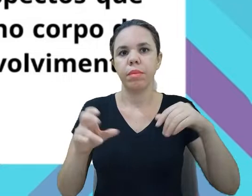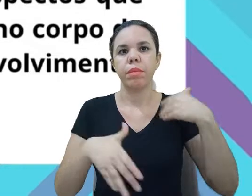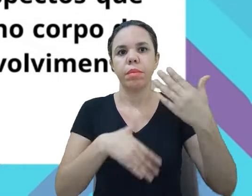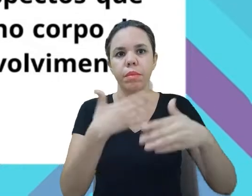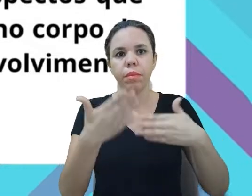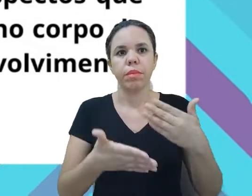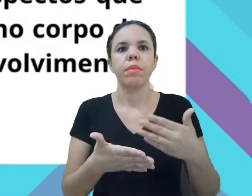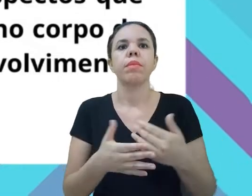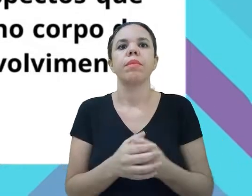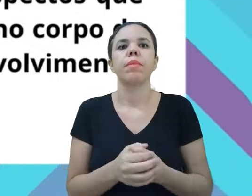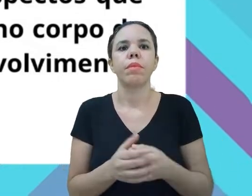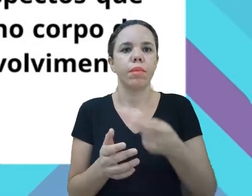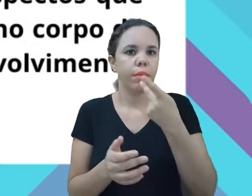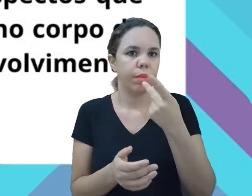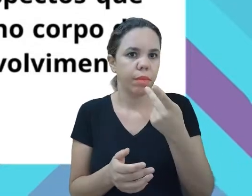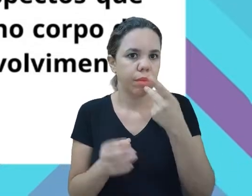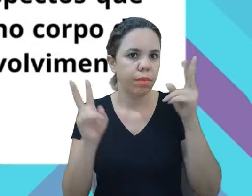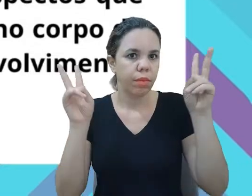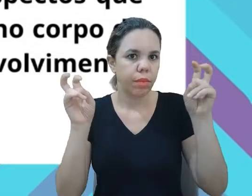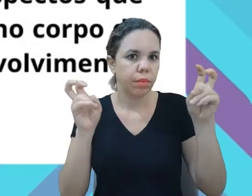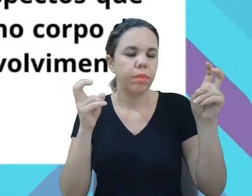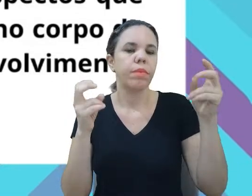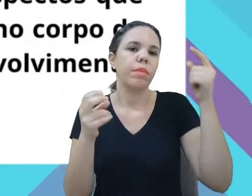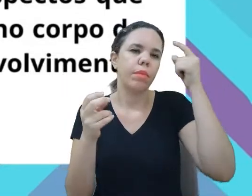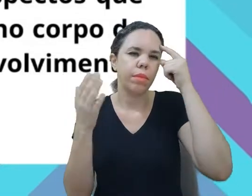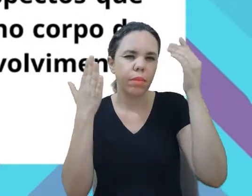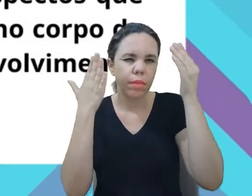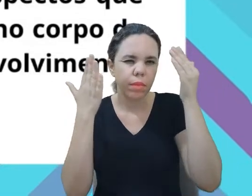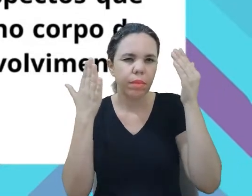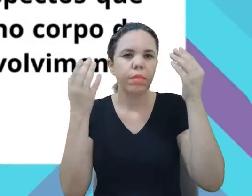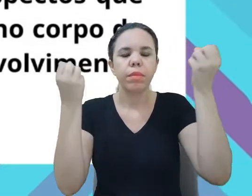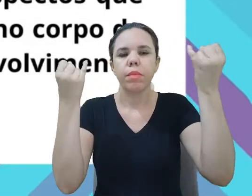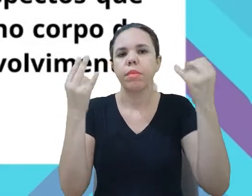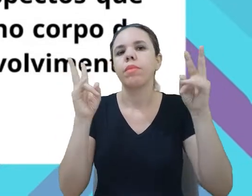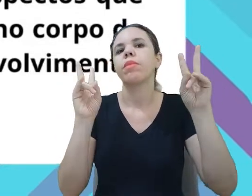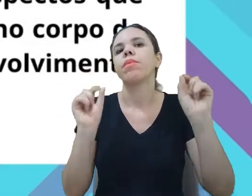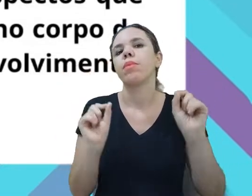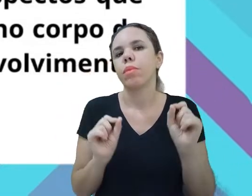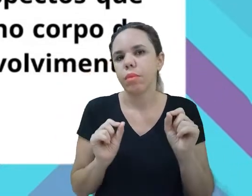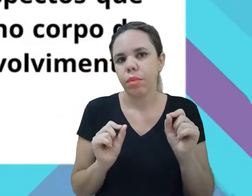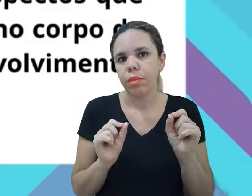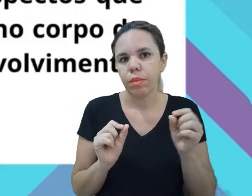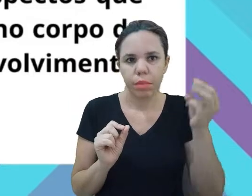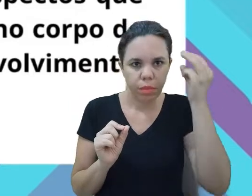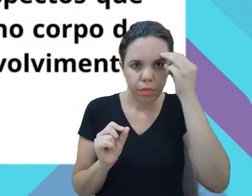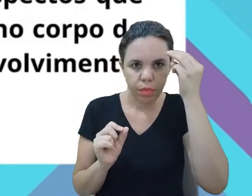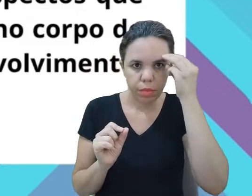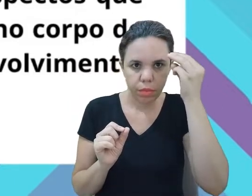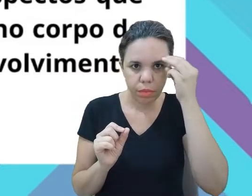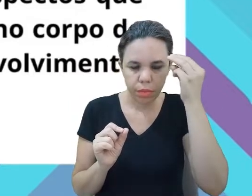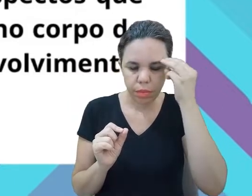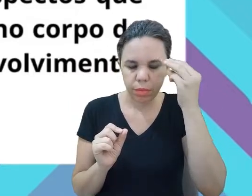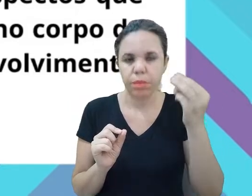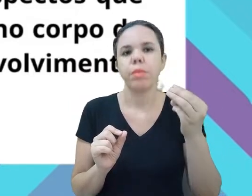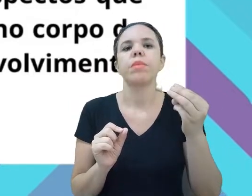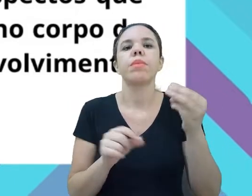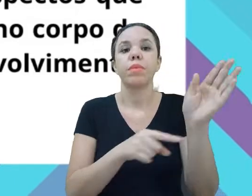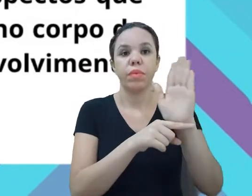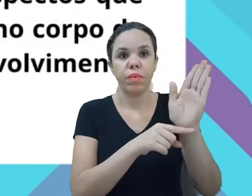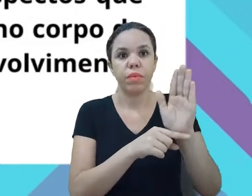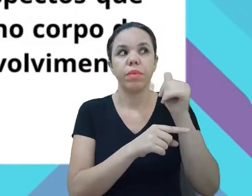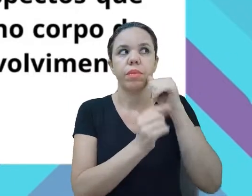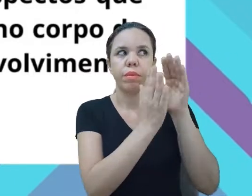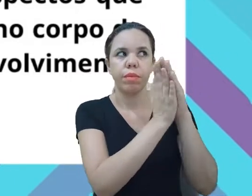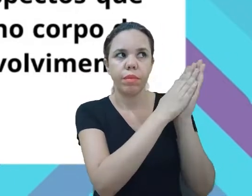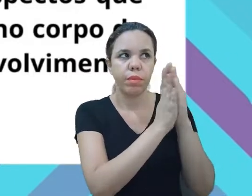de recorrer, quando eu falo da questão do psiquismo, eu estou me referindo à mente da Riley, no